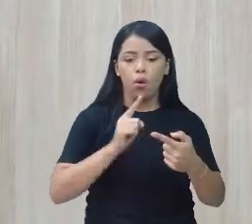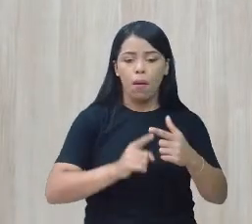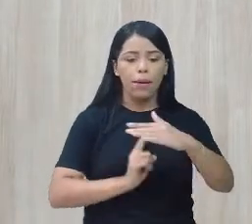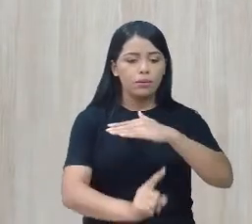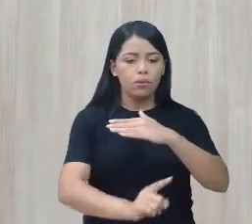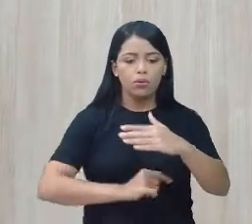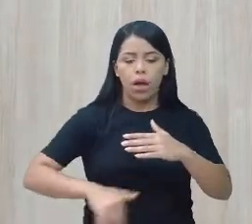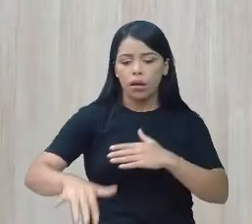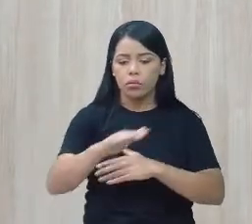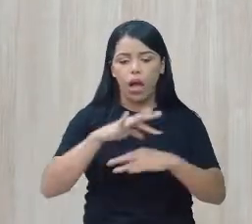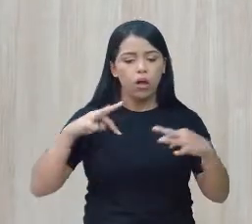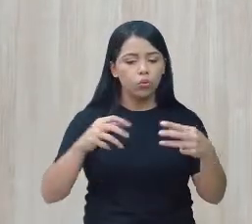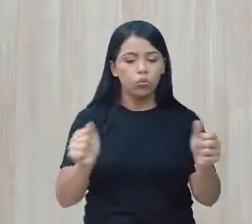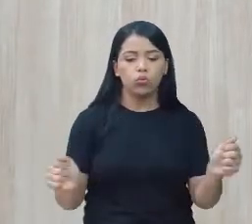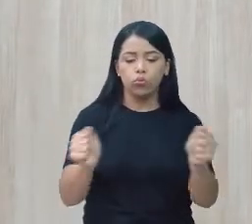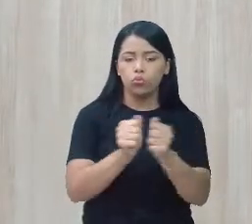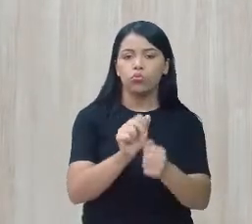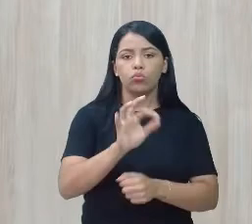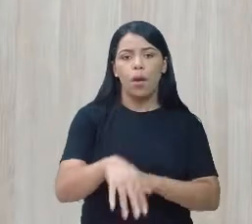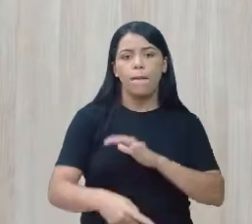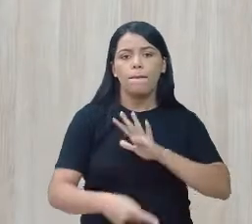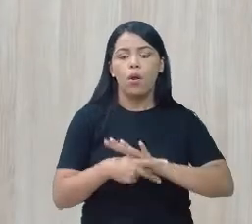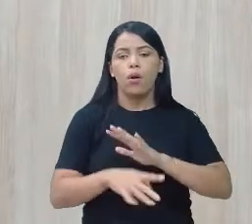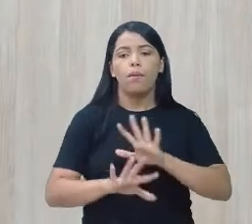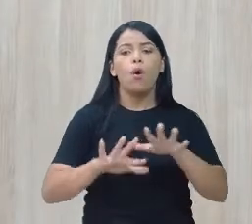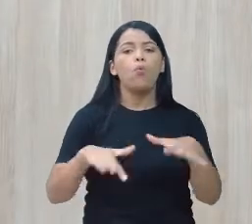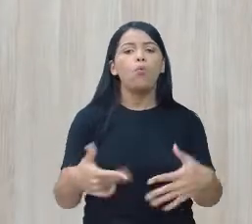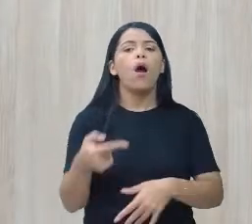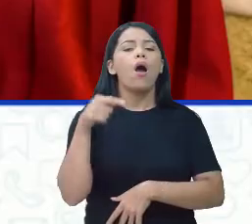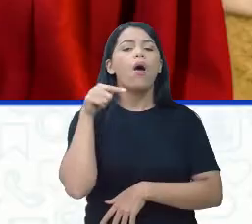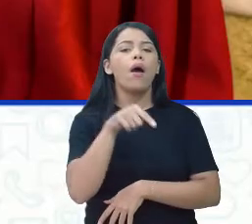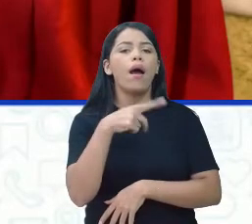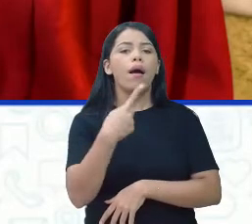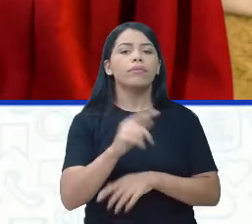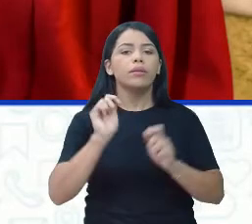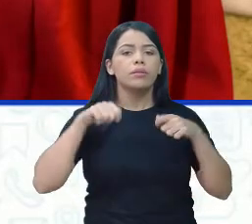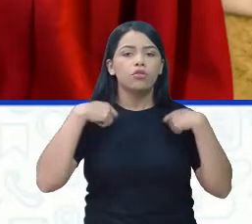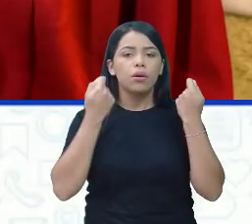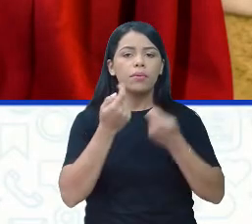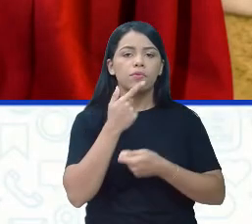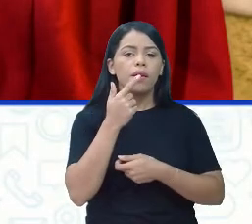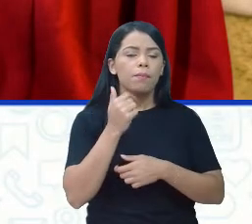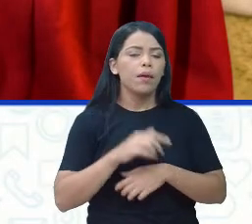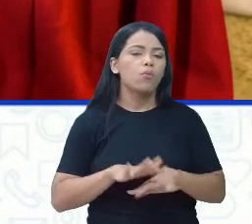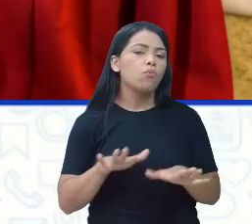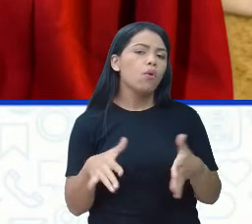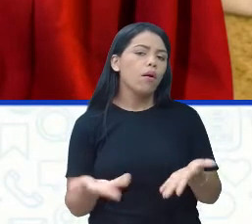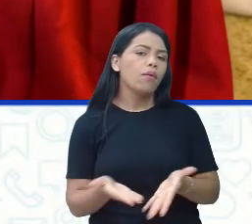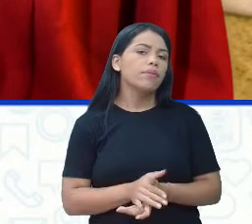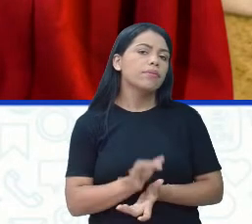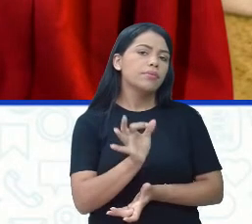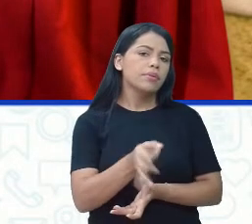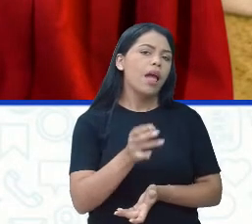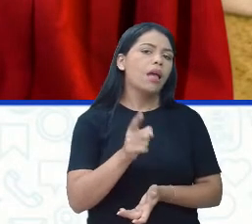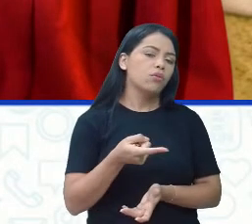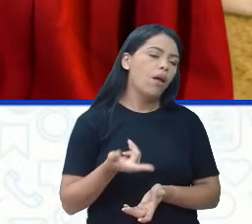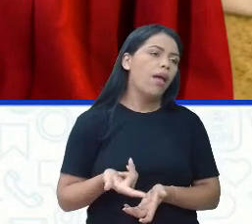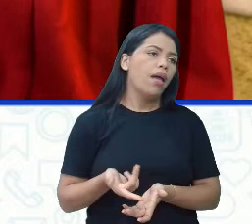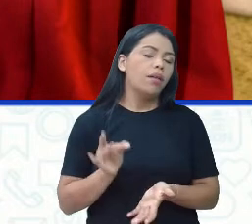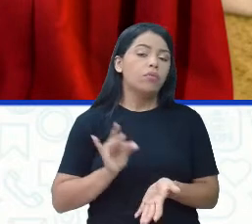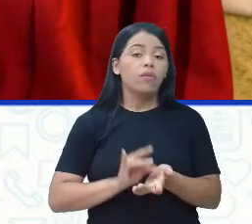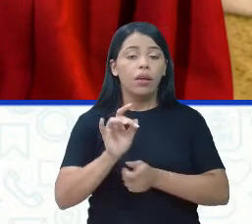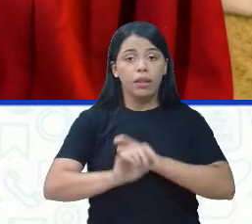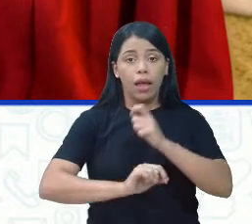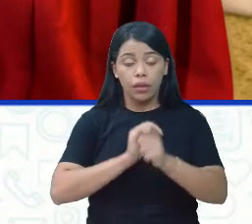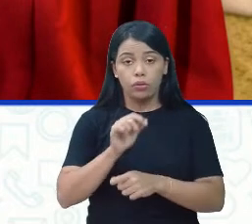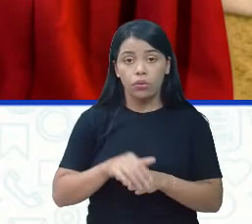enredo, tá certo? Qual seria o enredo do conto de fadas da Chapeuzinho Vermelho? Seria justamente esse trajeto